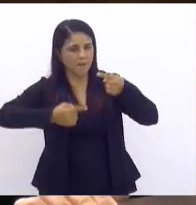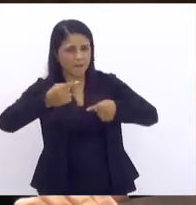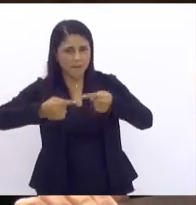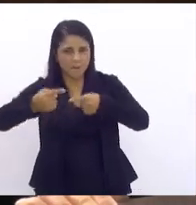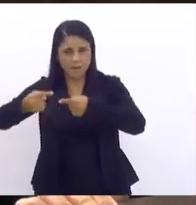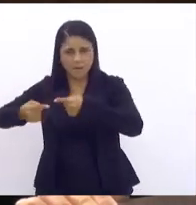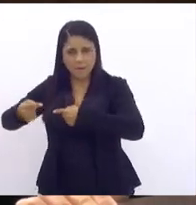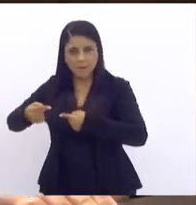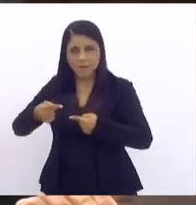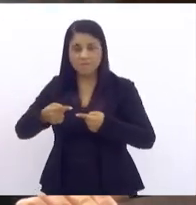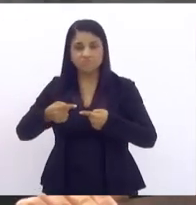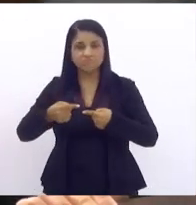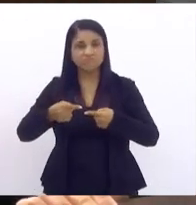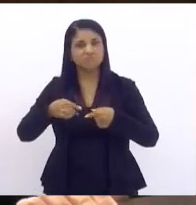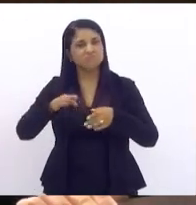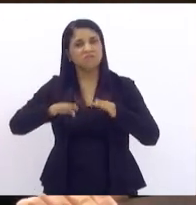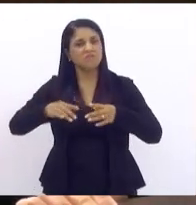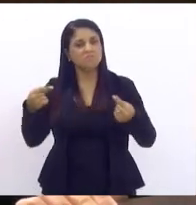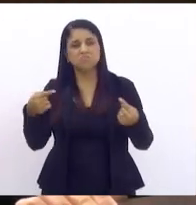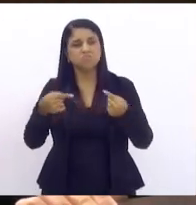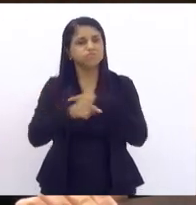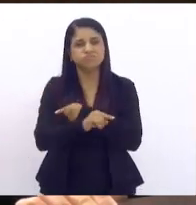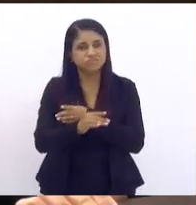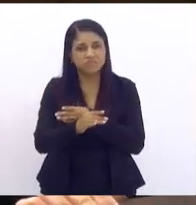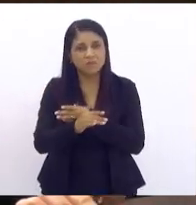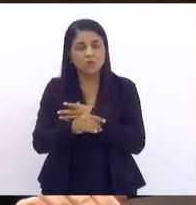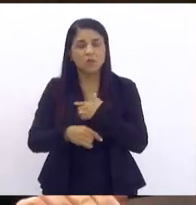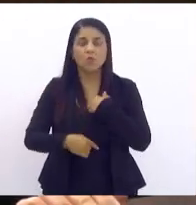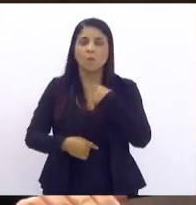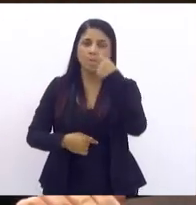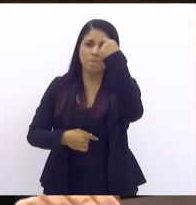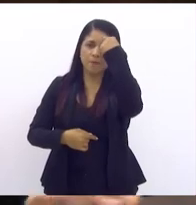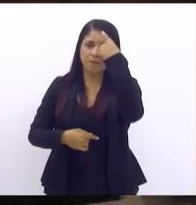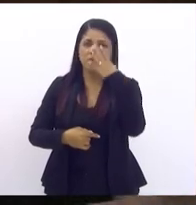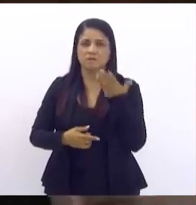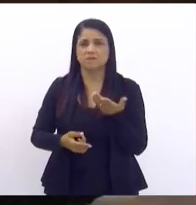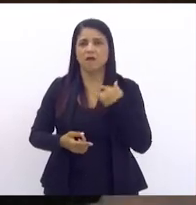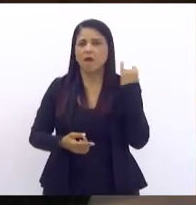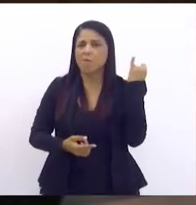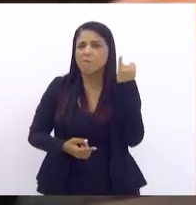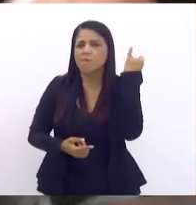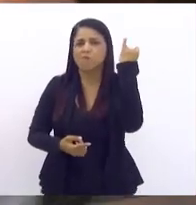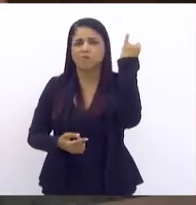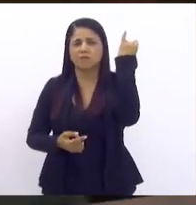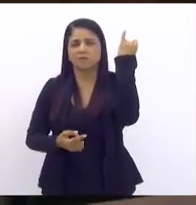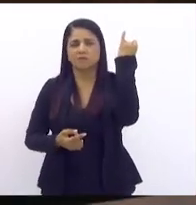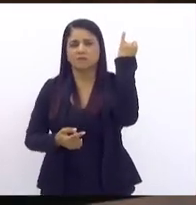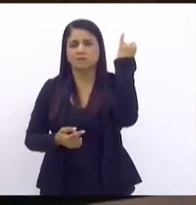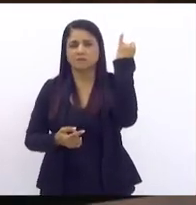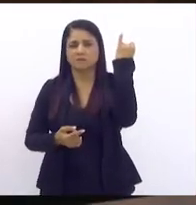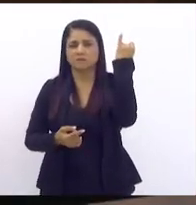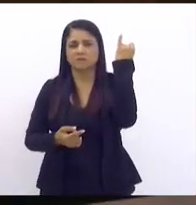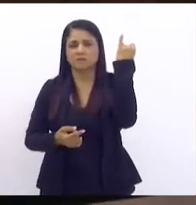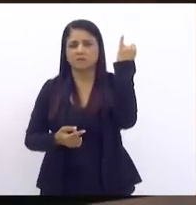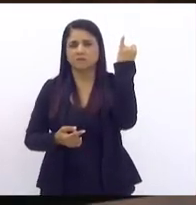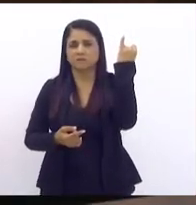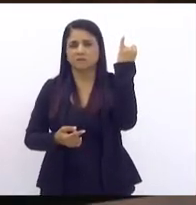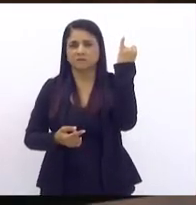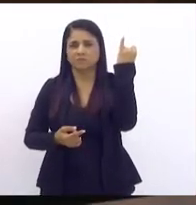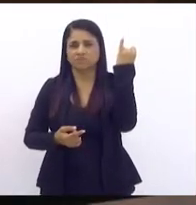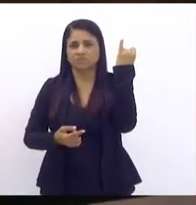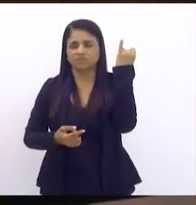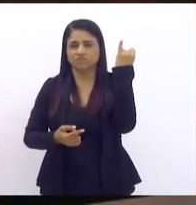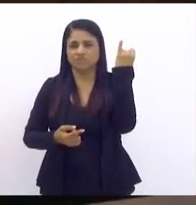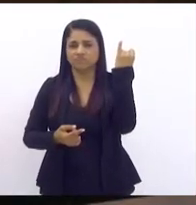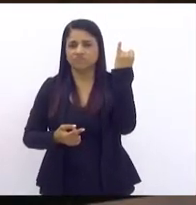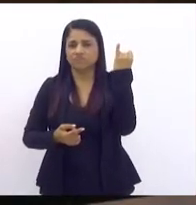vezes não são coerentes com o que a gente pensa sobre a importância da gente dignificar as forças